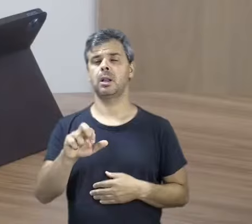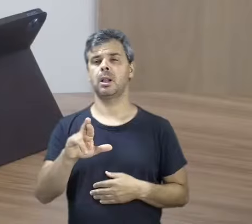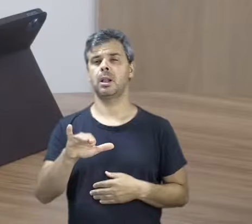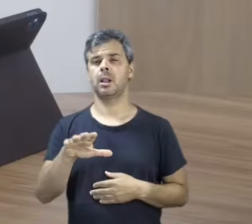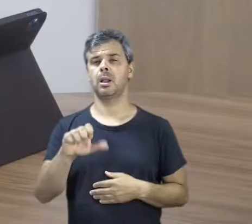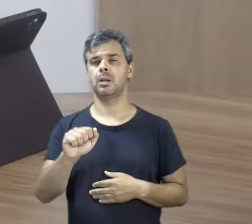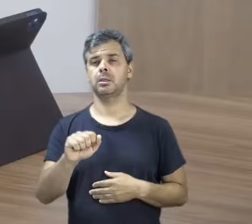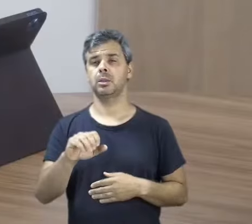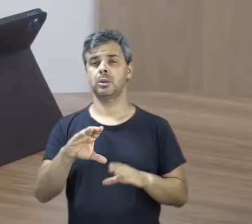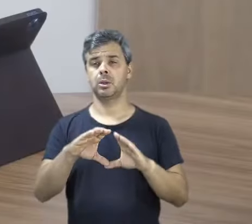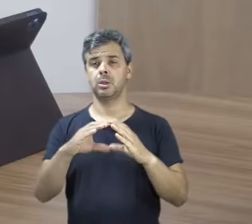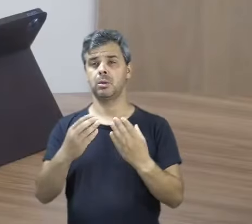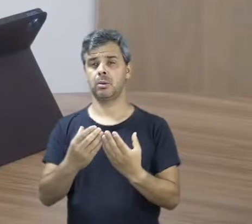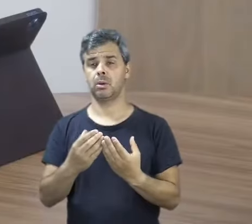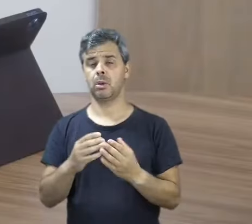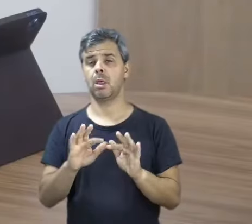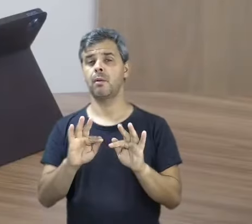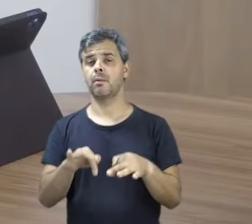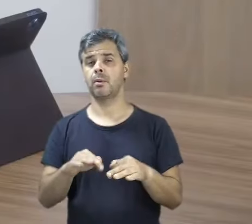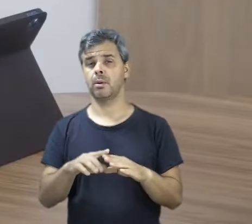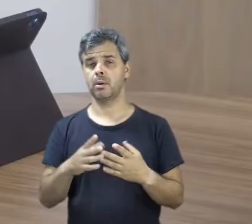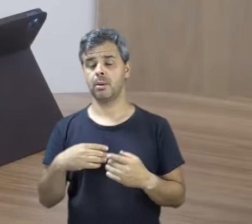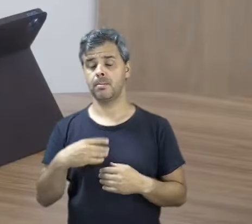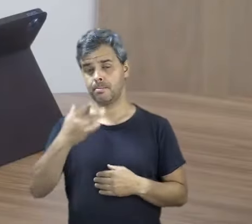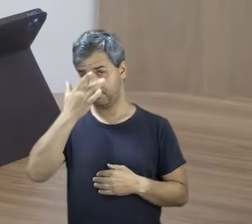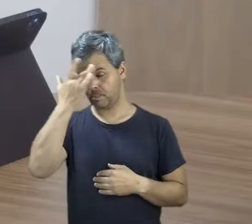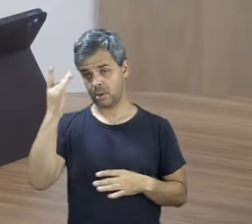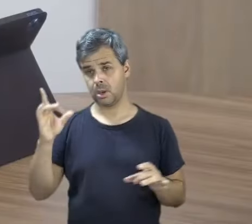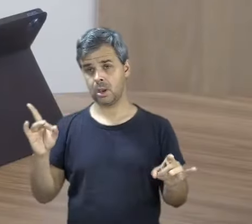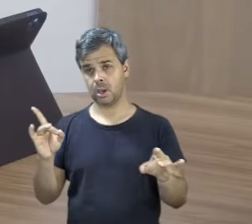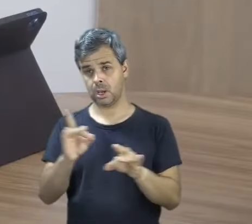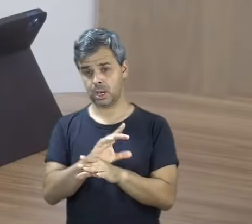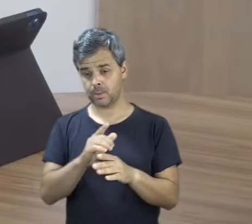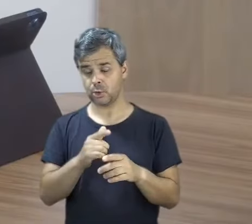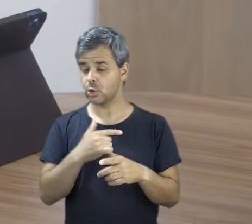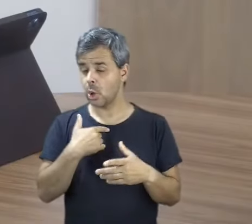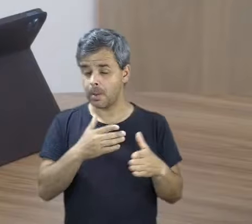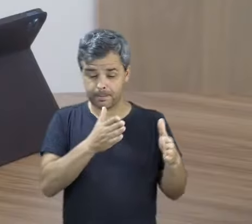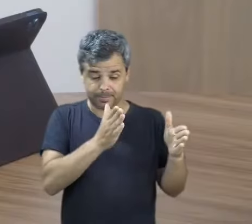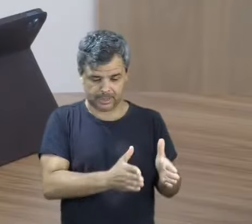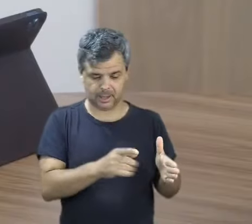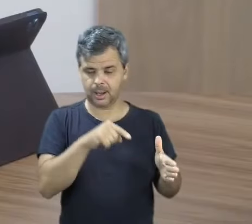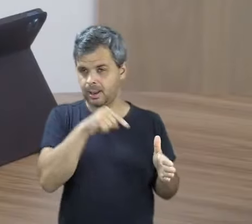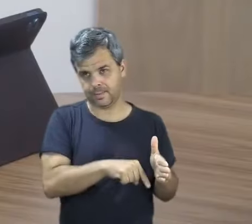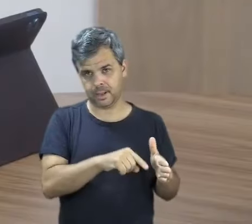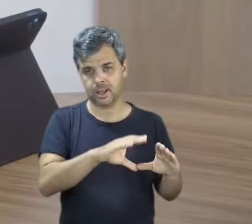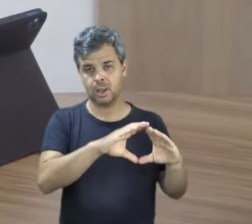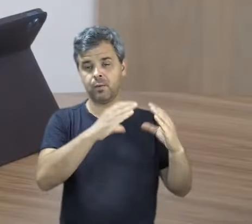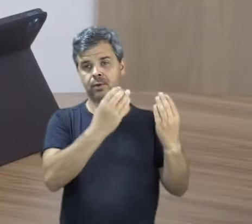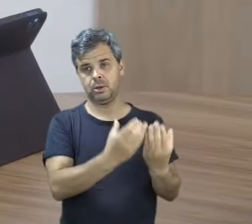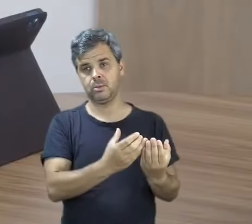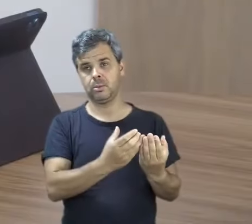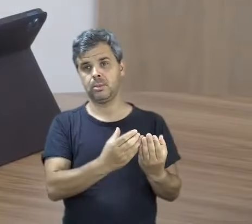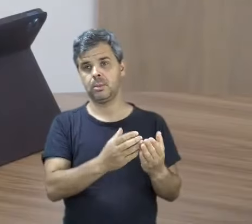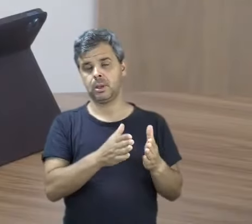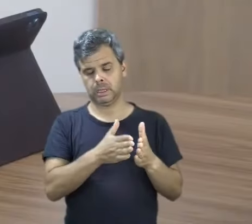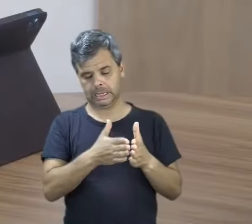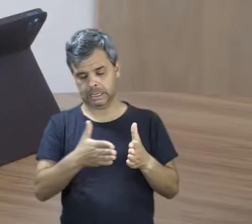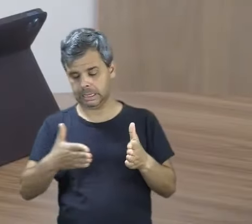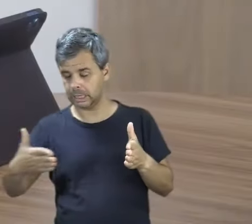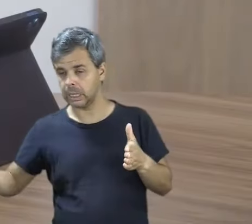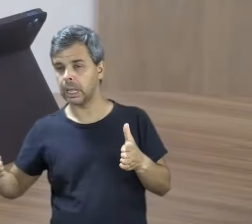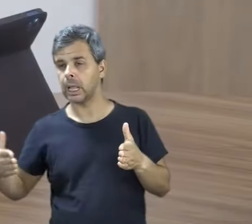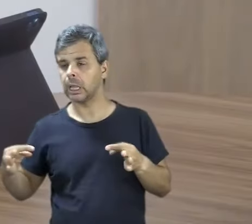Conselho, ela disse assim, no final, ela disse, gente, acabou a primeira parte da conferência, né? Porque ainda